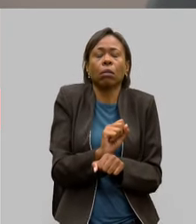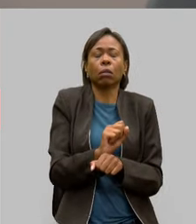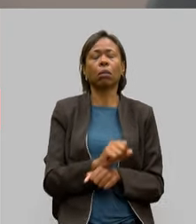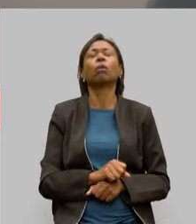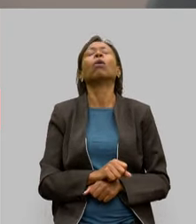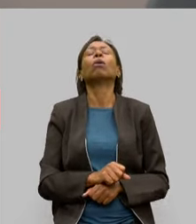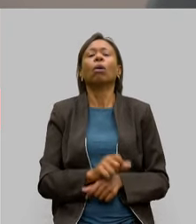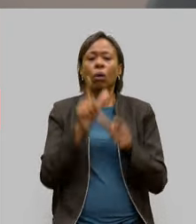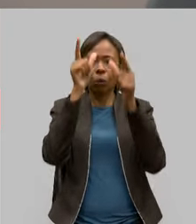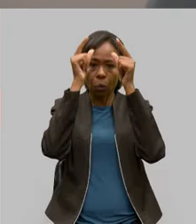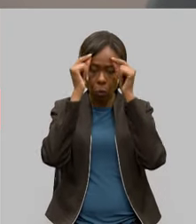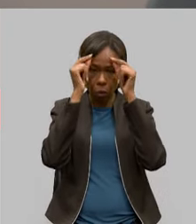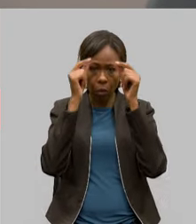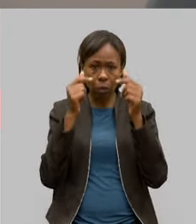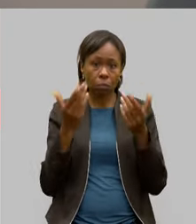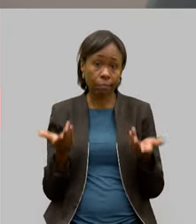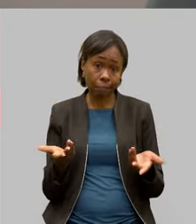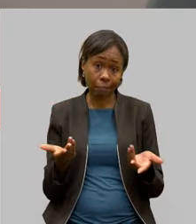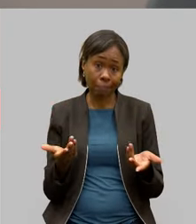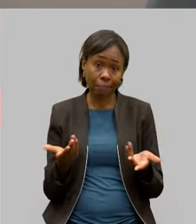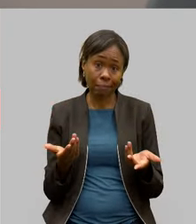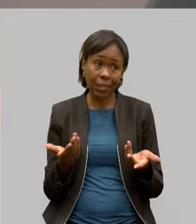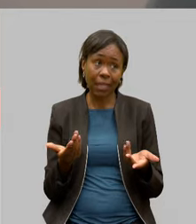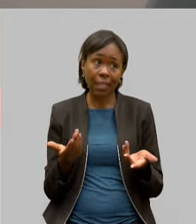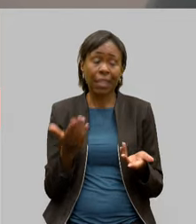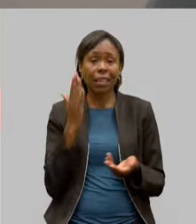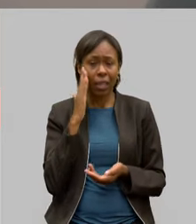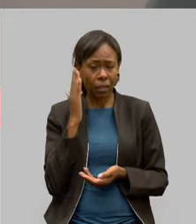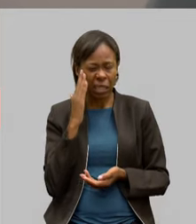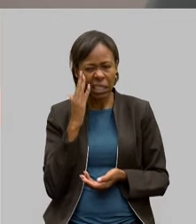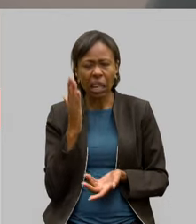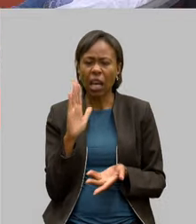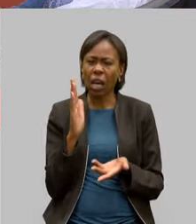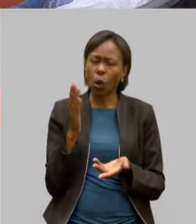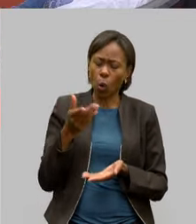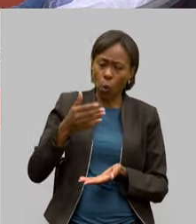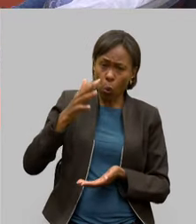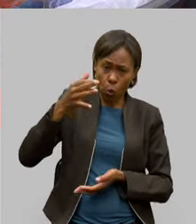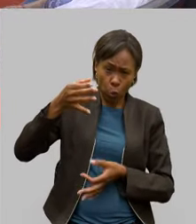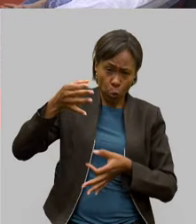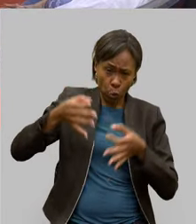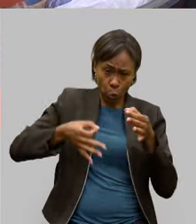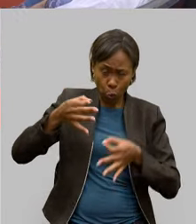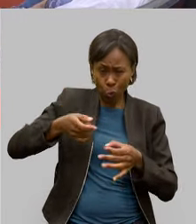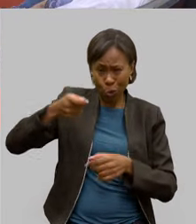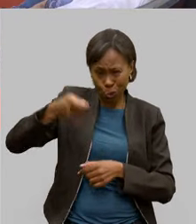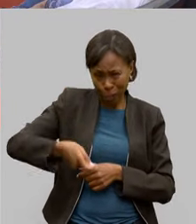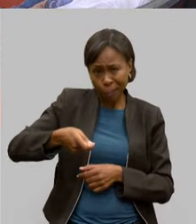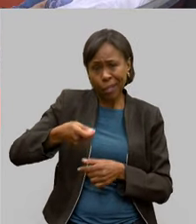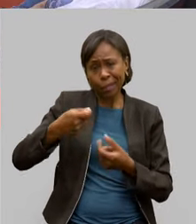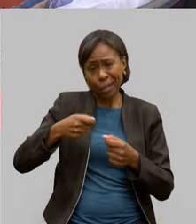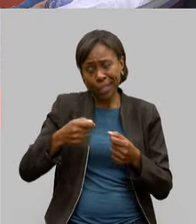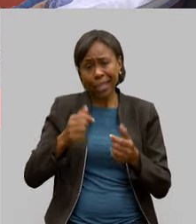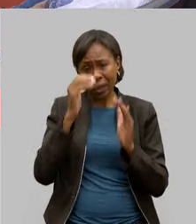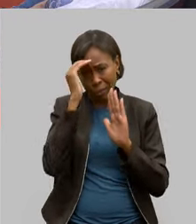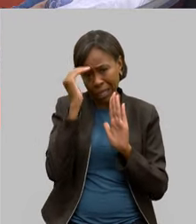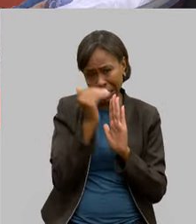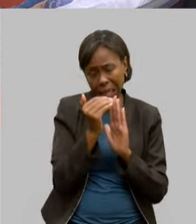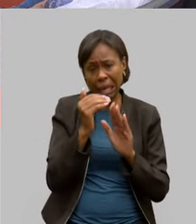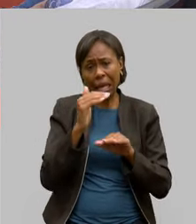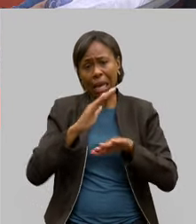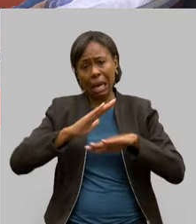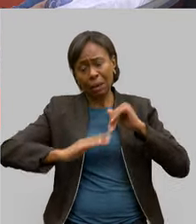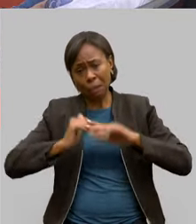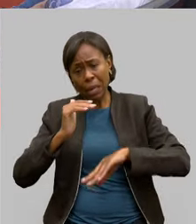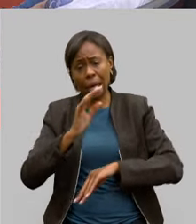ser técnico a gente não pode se ater a a gente não pode se ater ao ao fato eh e passando por cima das